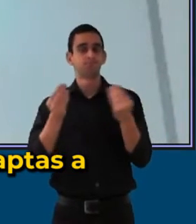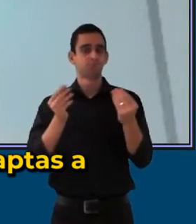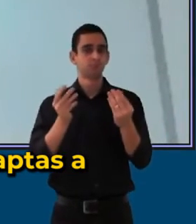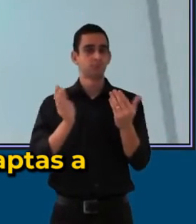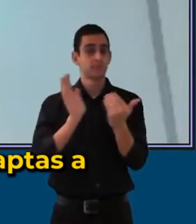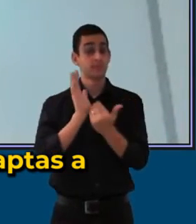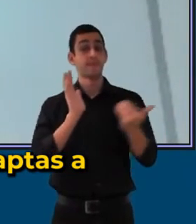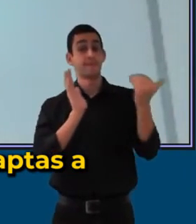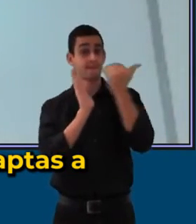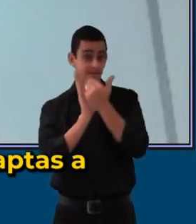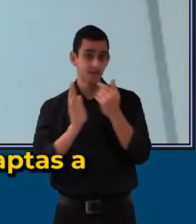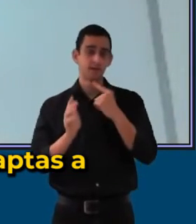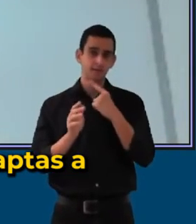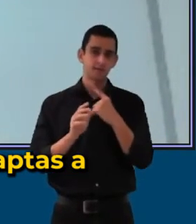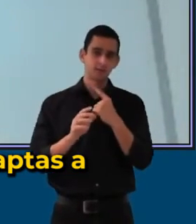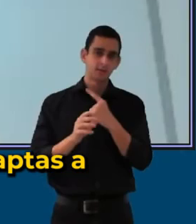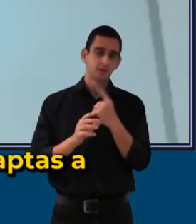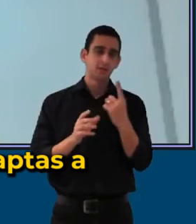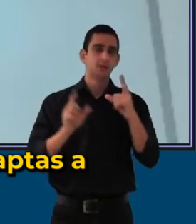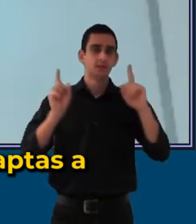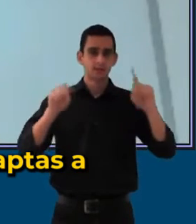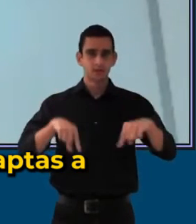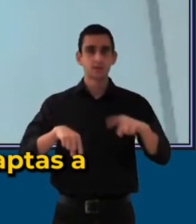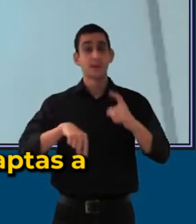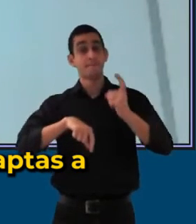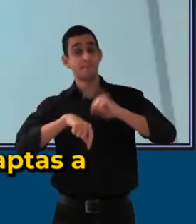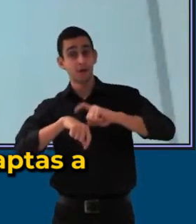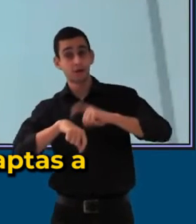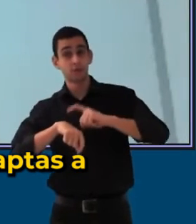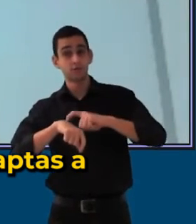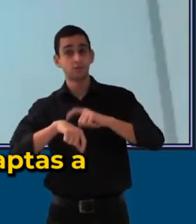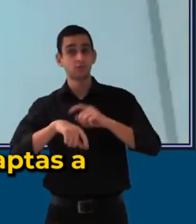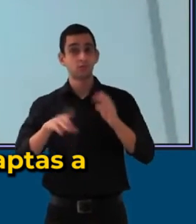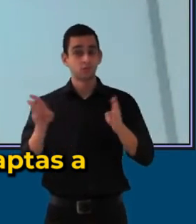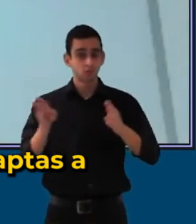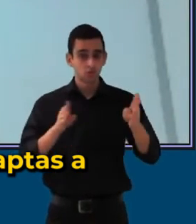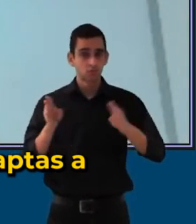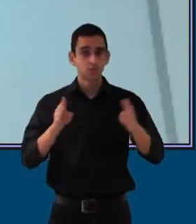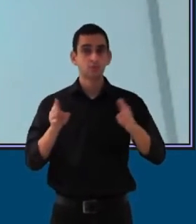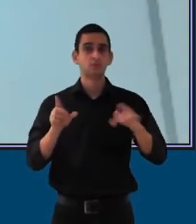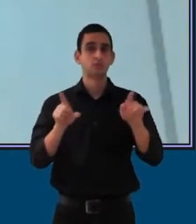sim, considerar essas ações do PRAD aptas a serem